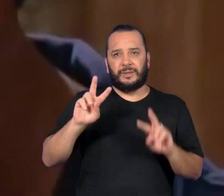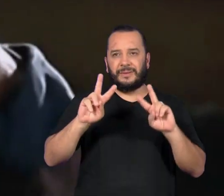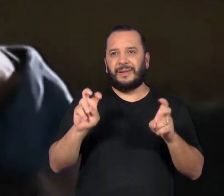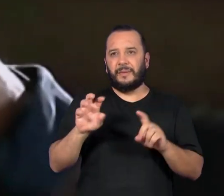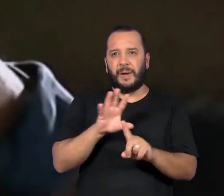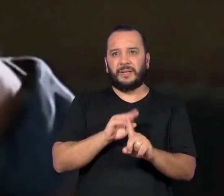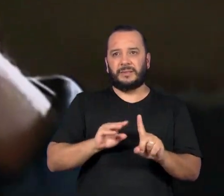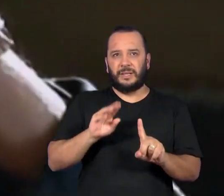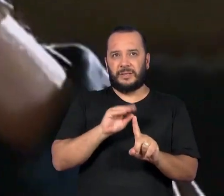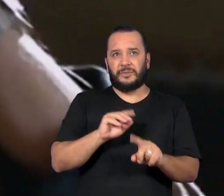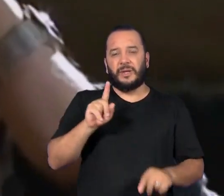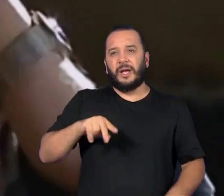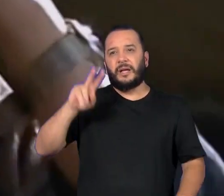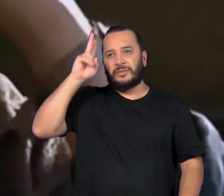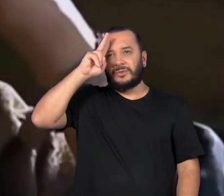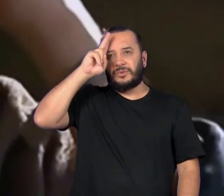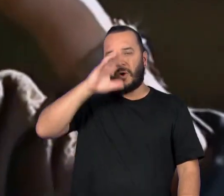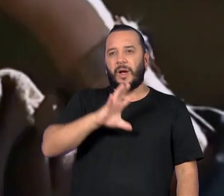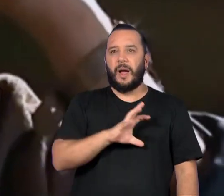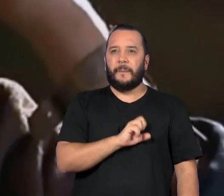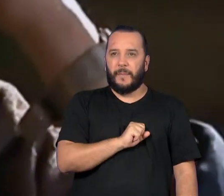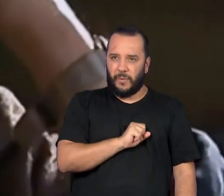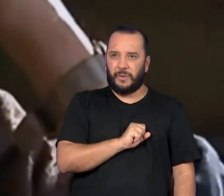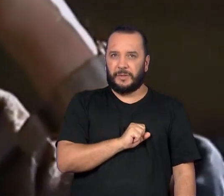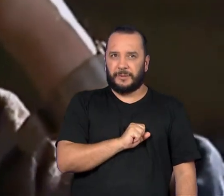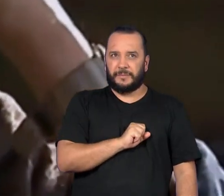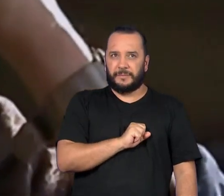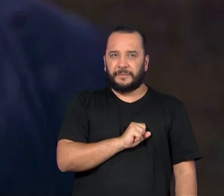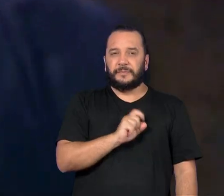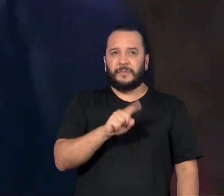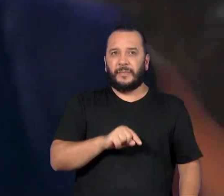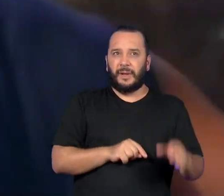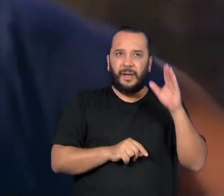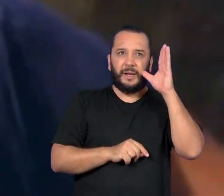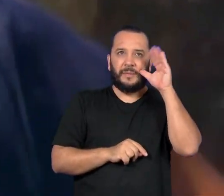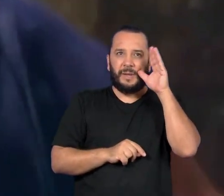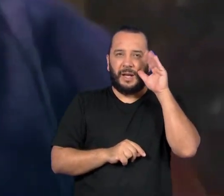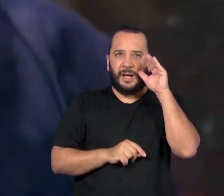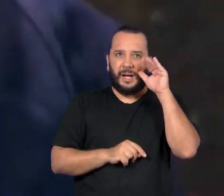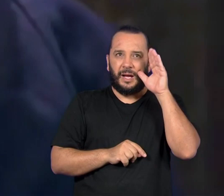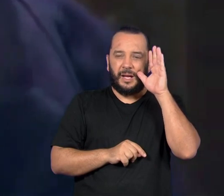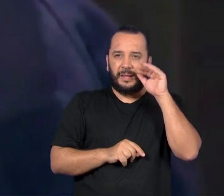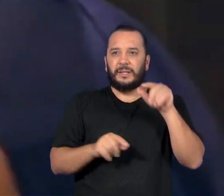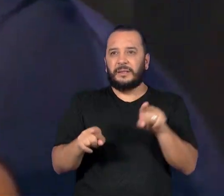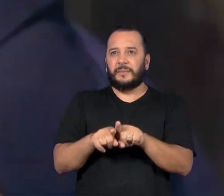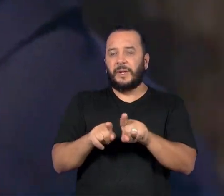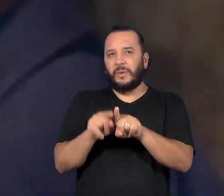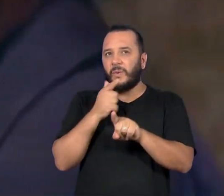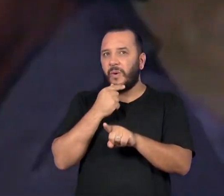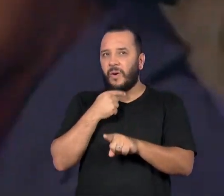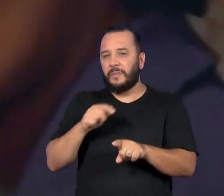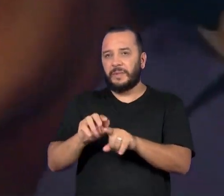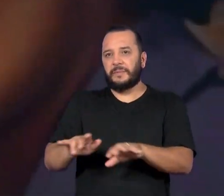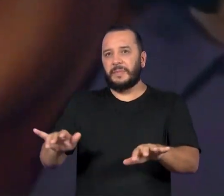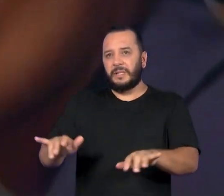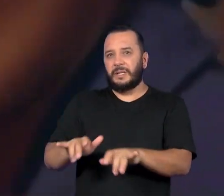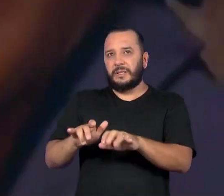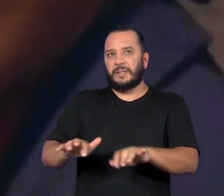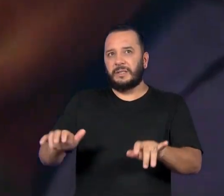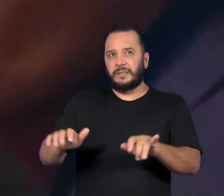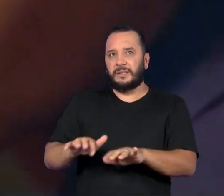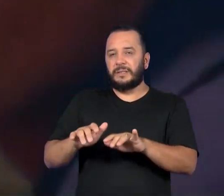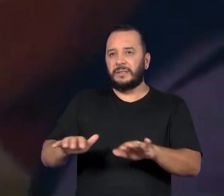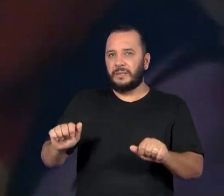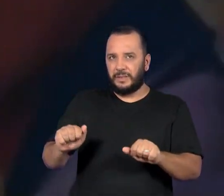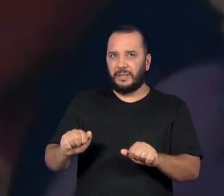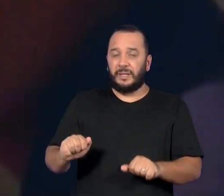uma história de amor entre uma empregada doméstica e um pianista. E é um filme que, a